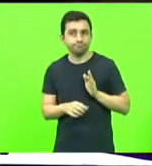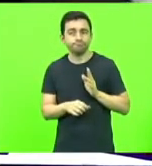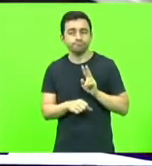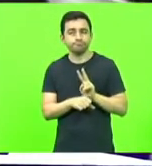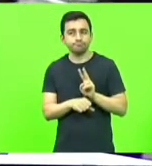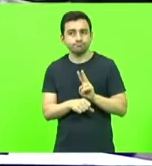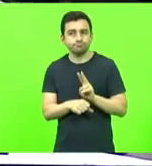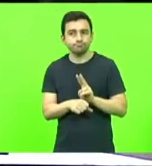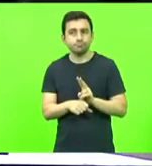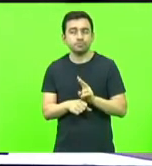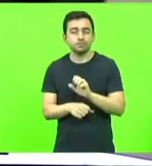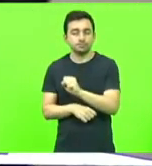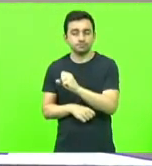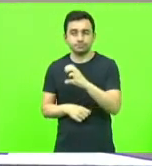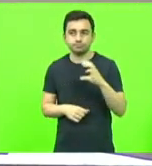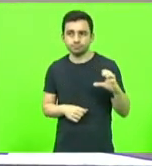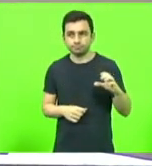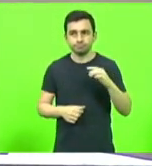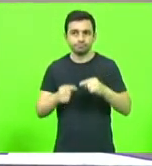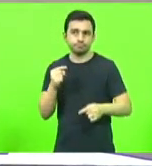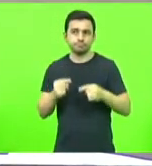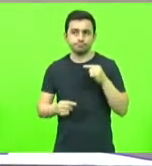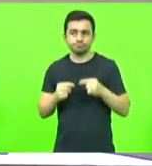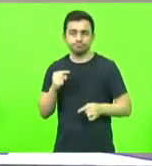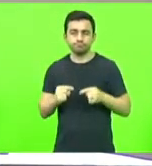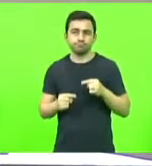Catarina. Em discussão?